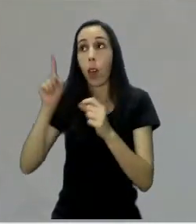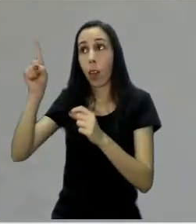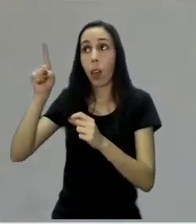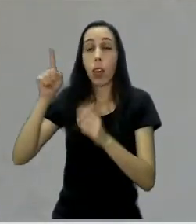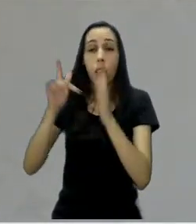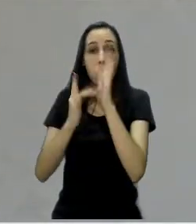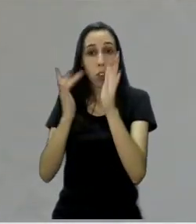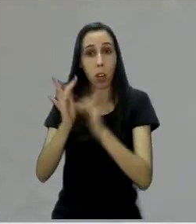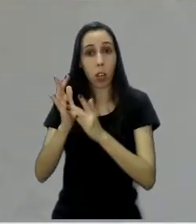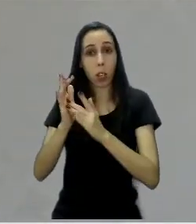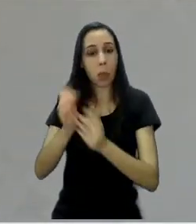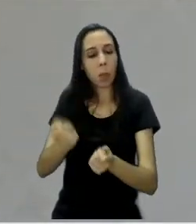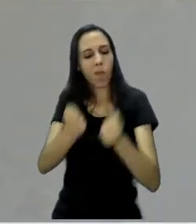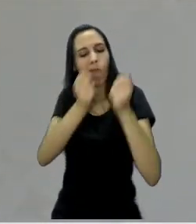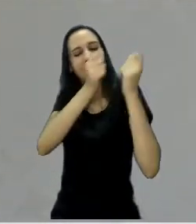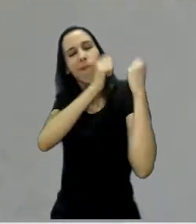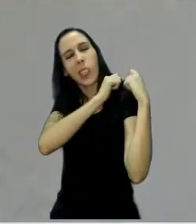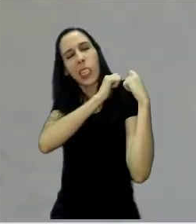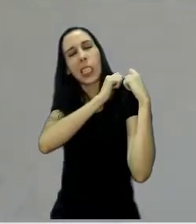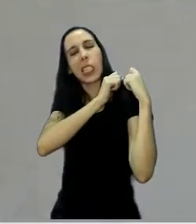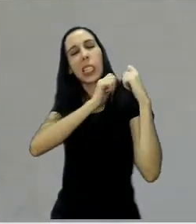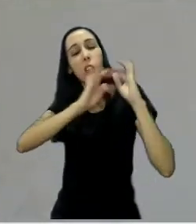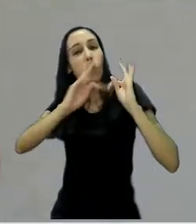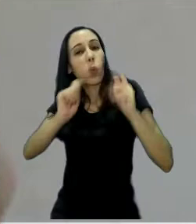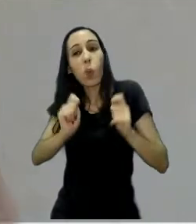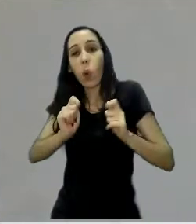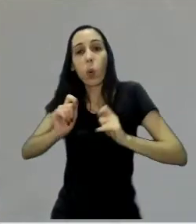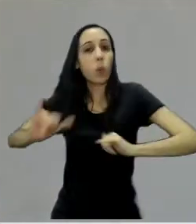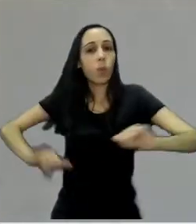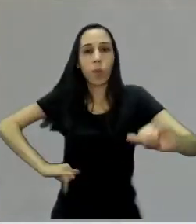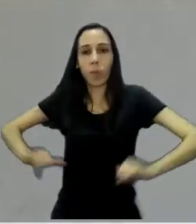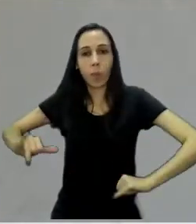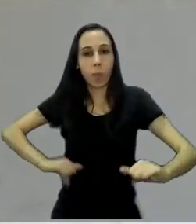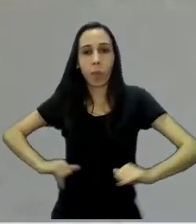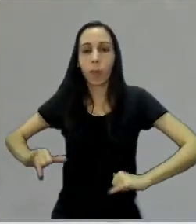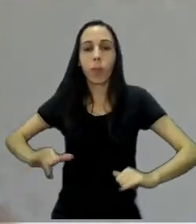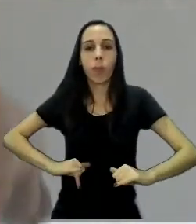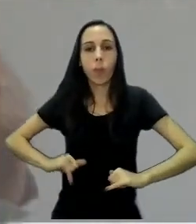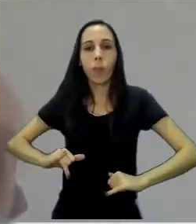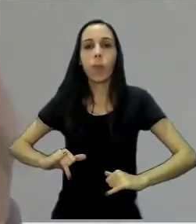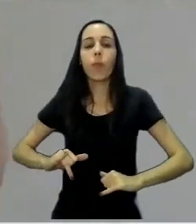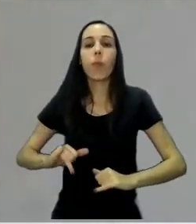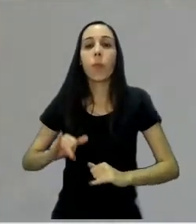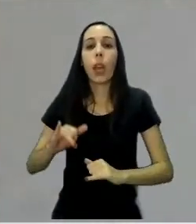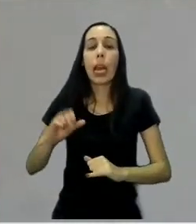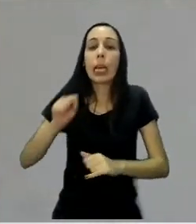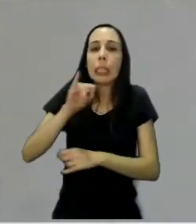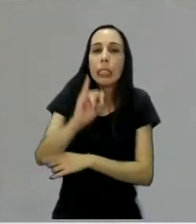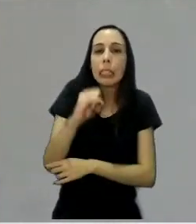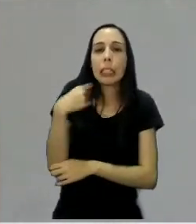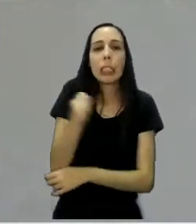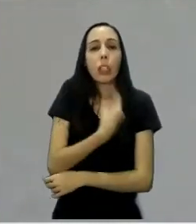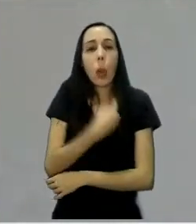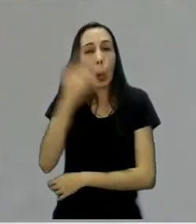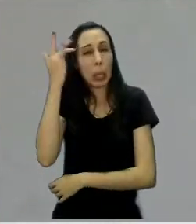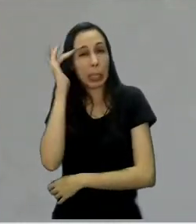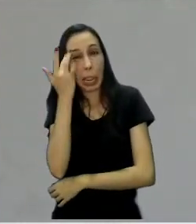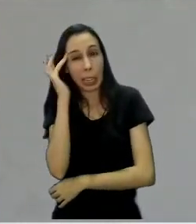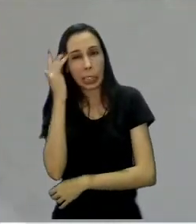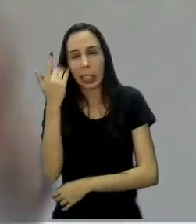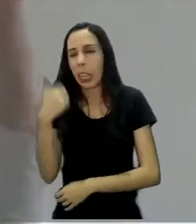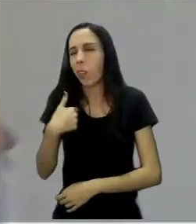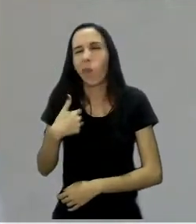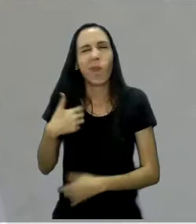nossos sofrimentos. Quando as nossas forças se esgotam, quando nós achamos que já não aguentamos